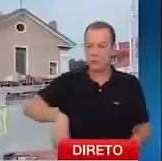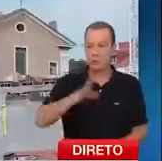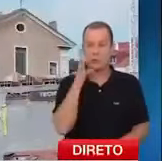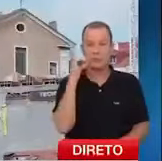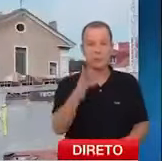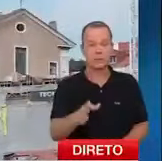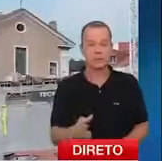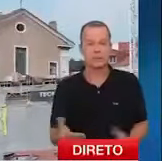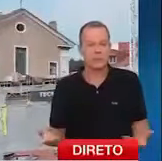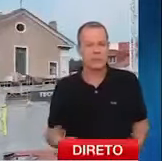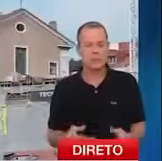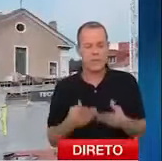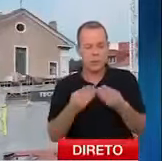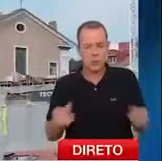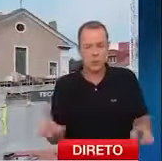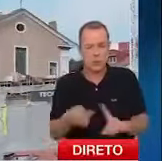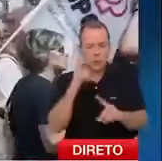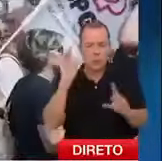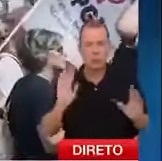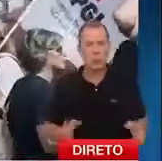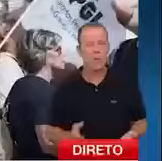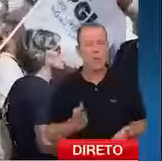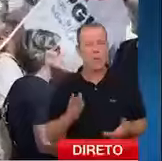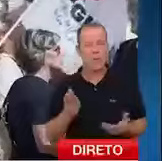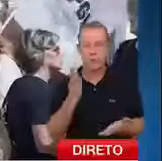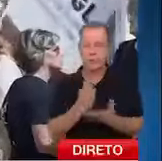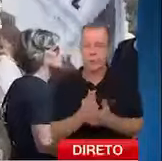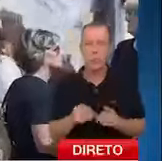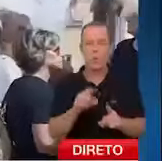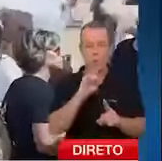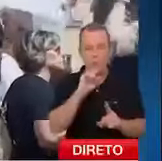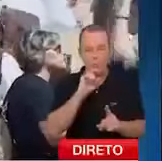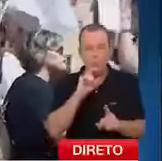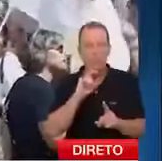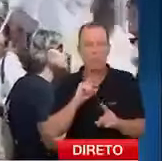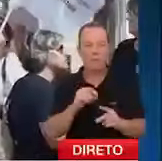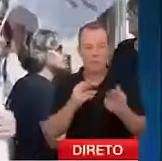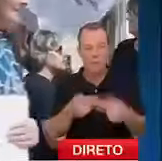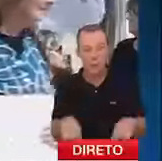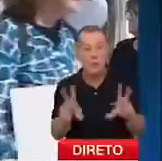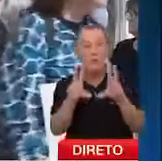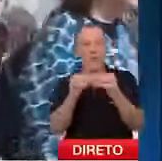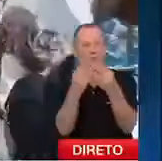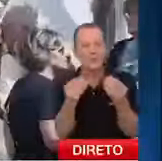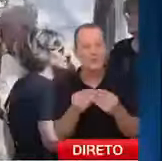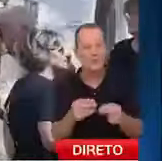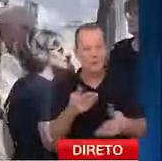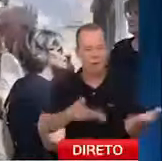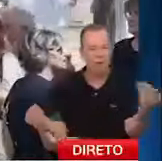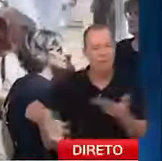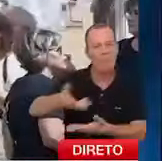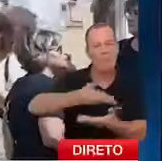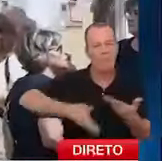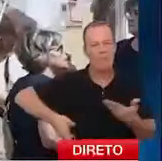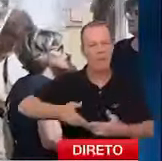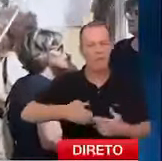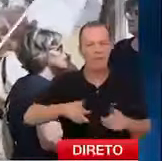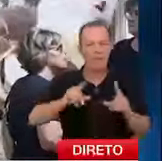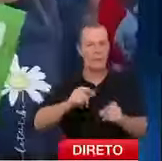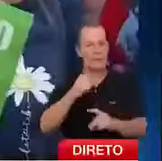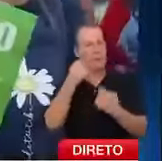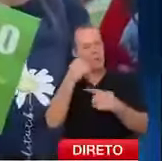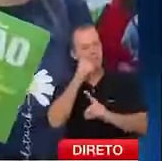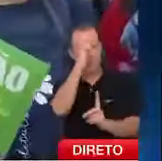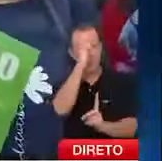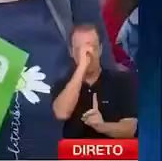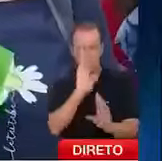e a solução seria apenas o abrir a porta para se encontrarem novas soluções e mostrar respeito para com os professores de facto